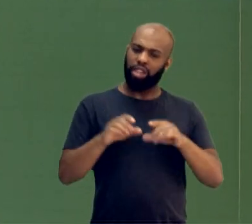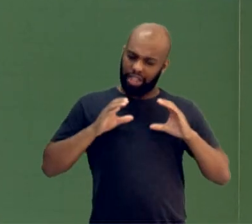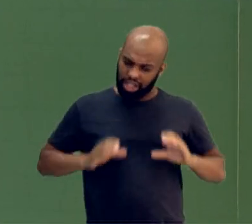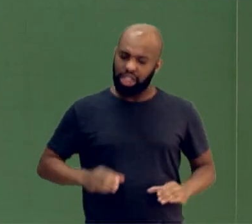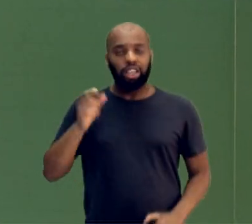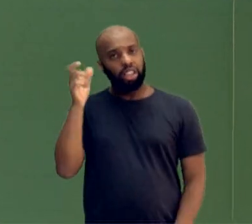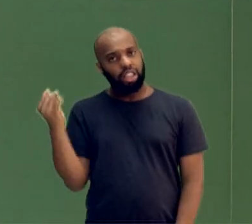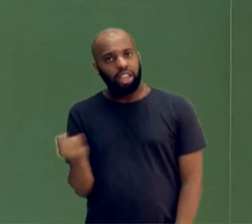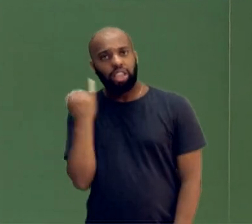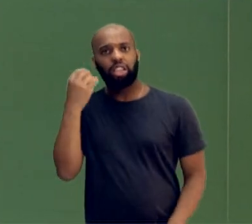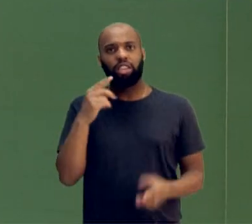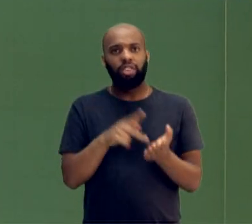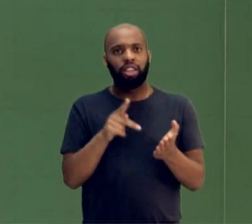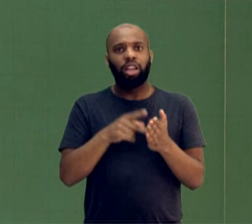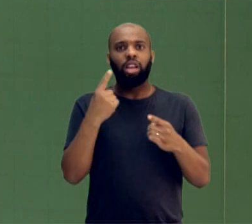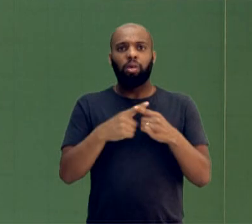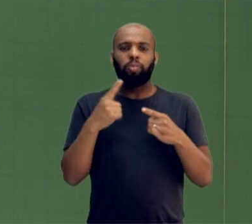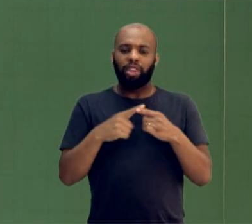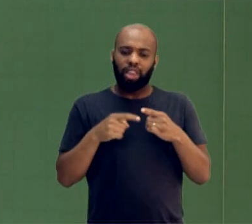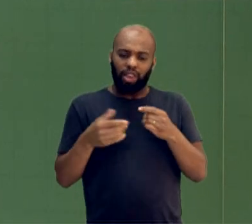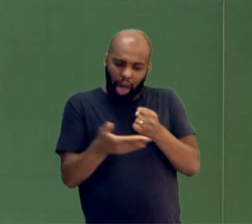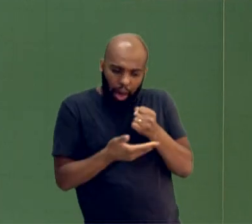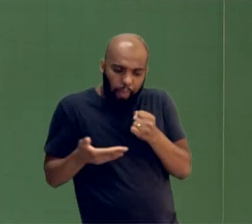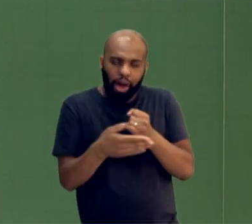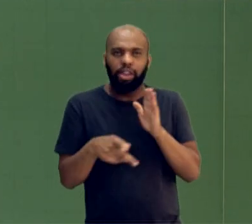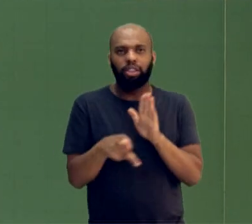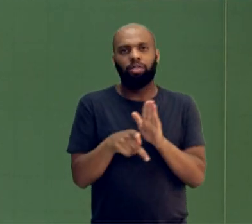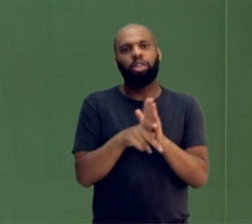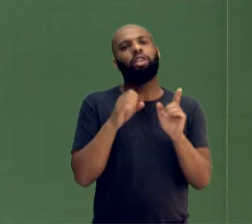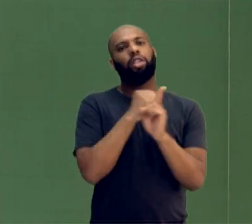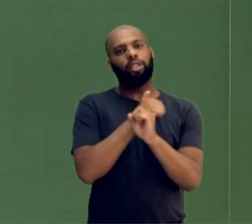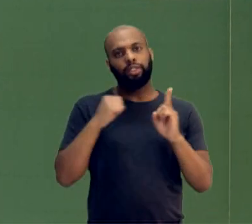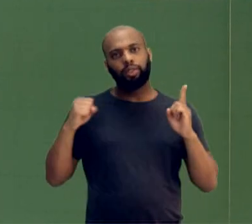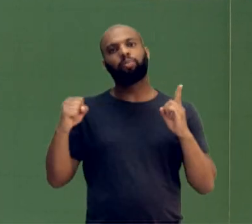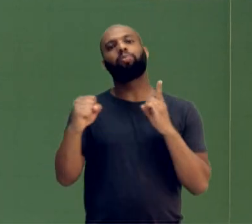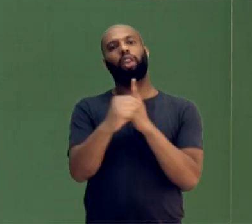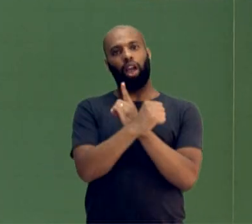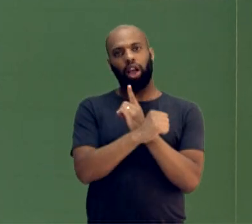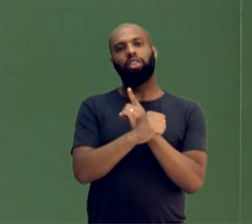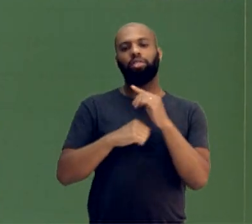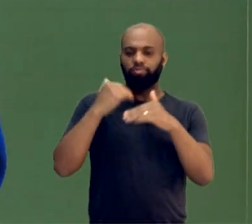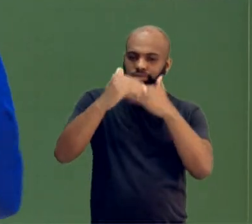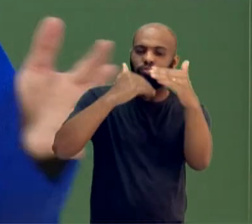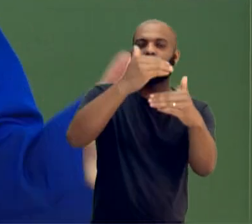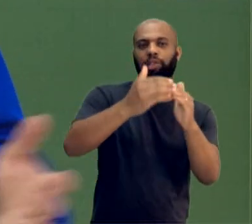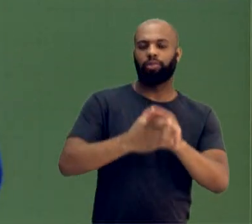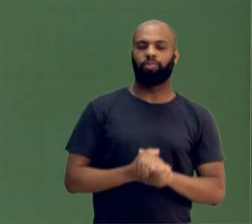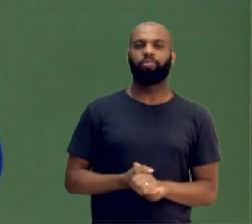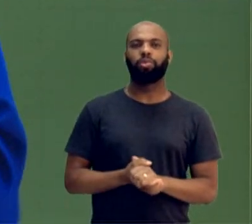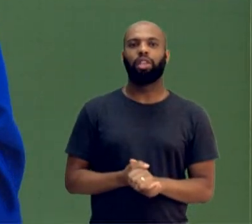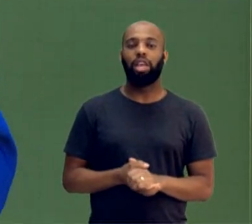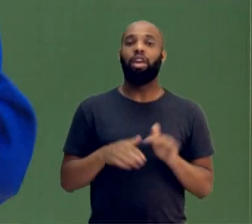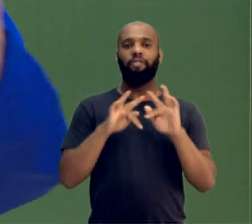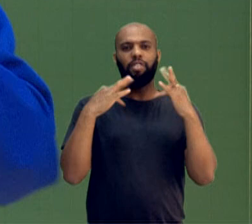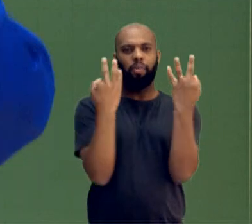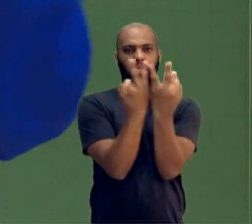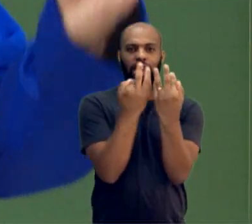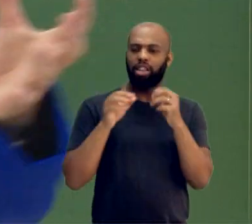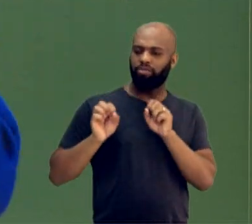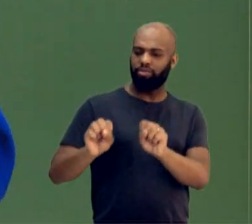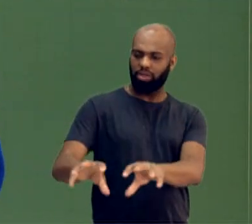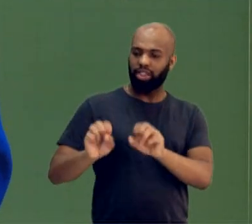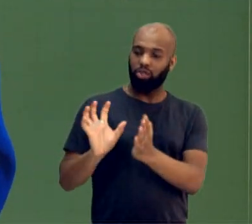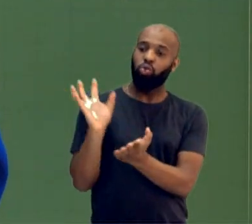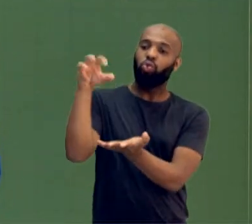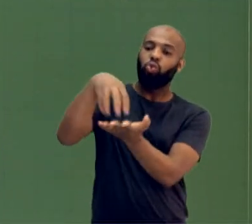interessante que isso, de fato, é a formação, é a base de uma sociedade, né, que evolui. A família, a educação, as